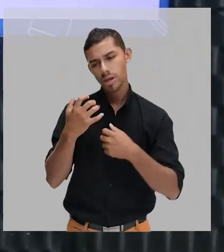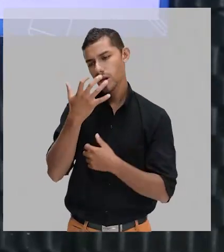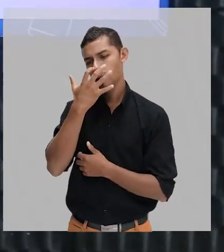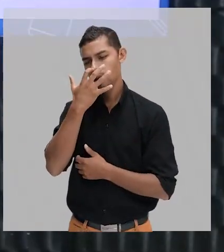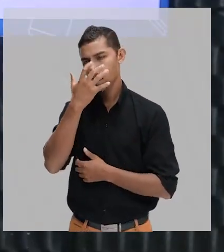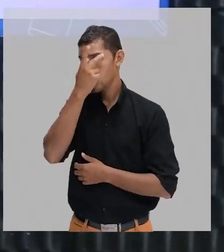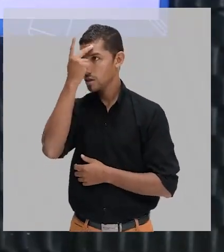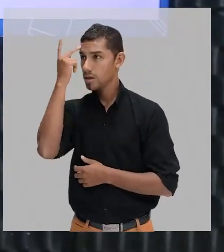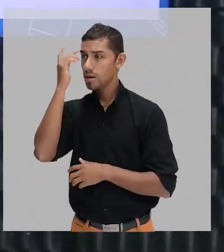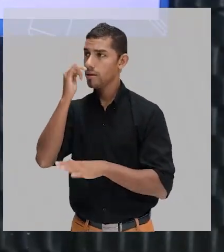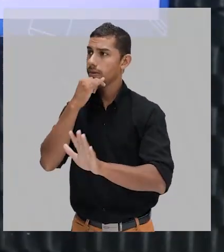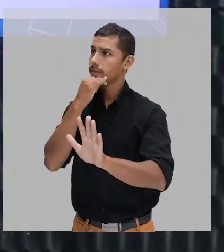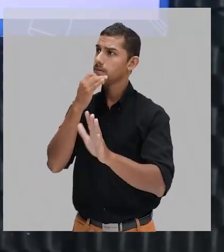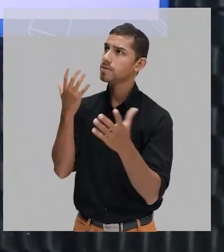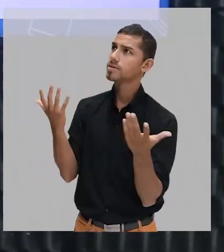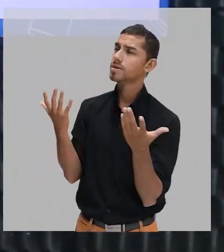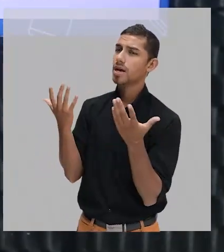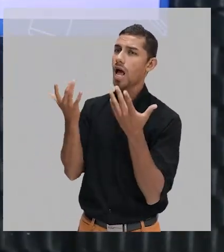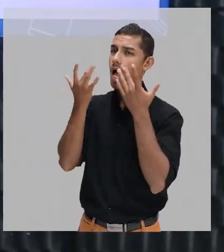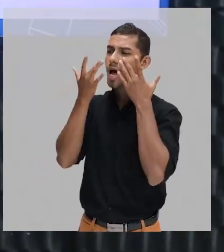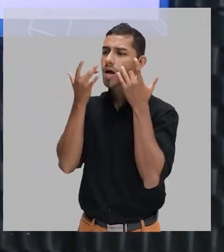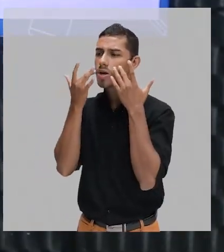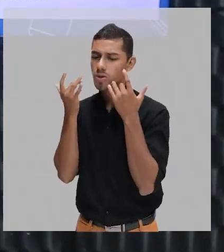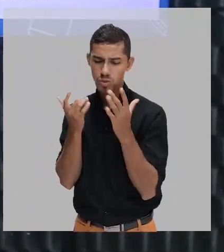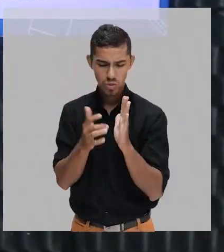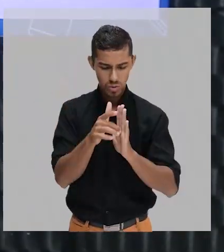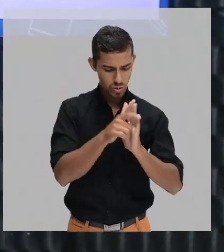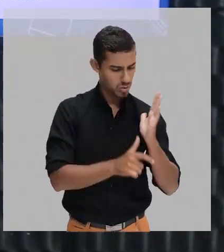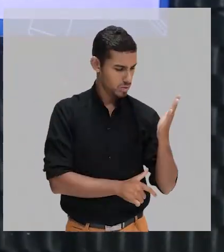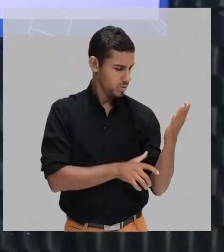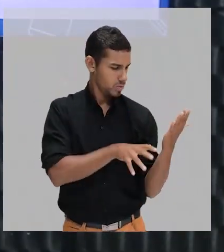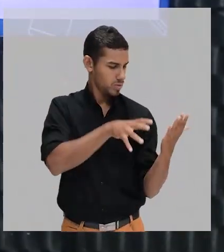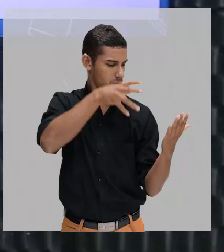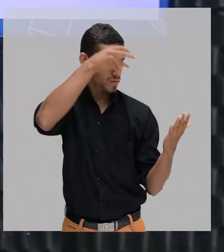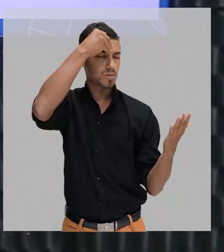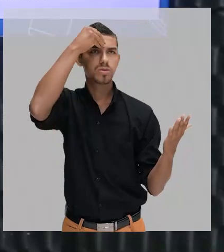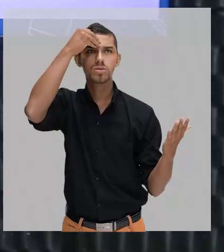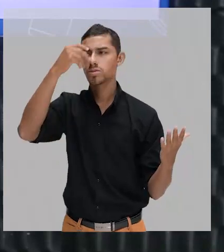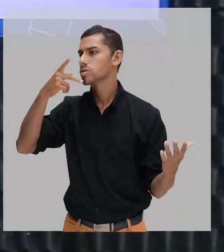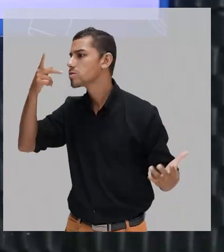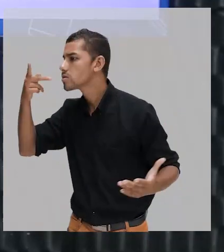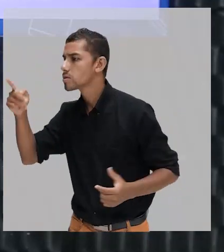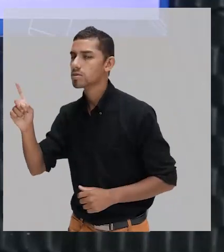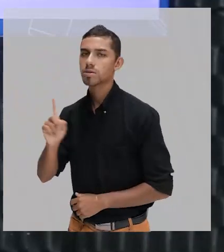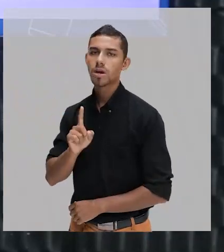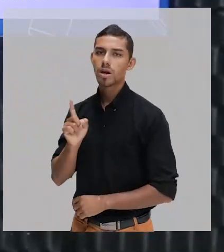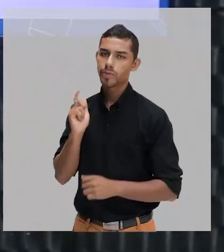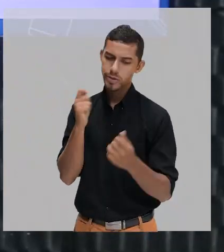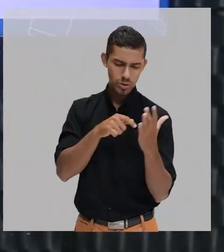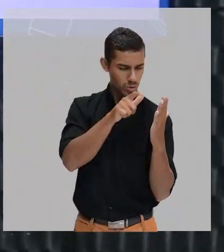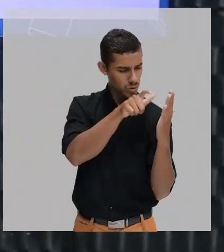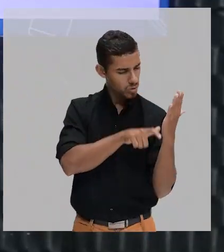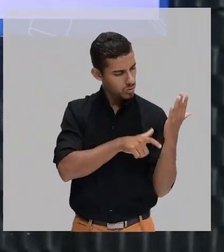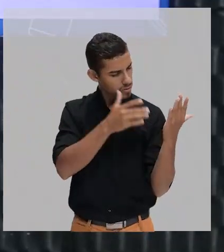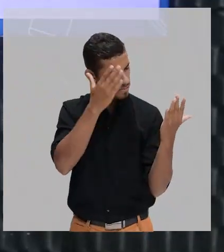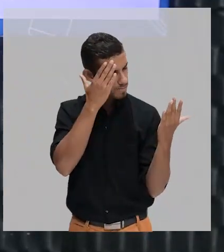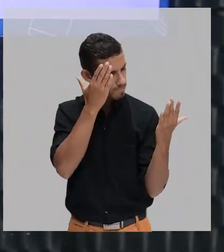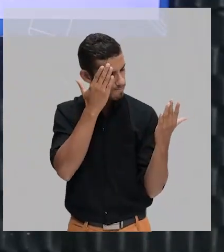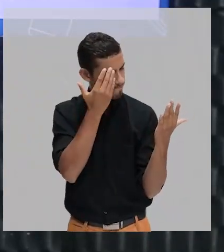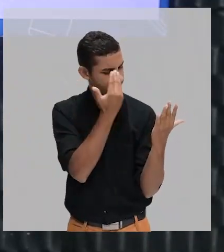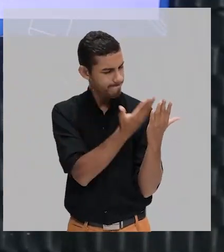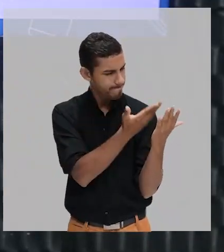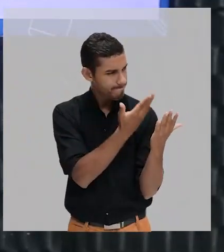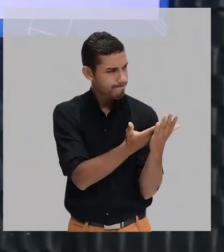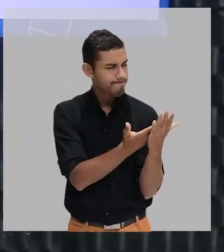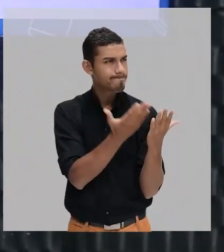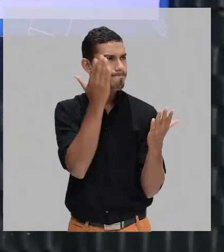professor, achei que teatro era só pegar um texto, decorar e falar. Não, não é bem isso. Você tem que estudar o texto, você tem que entender o texto,